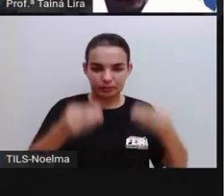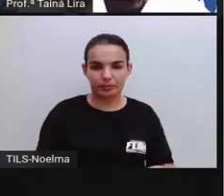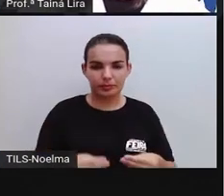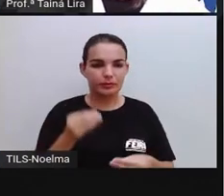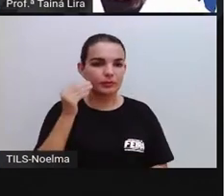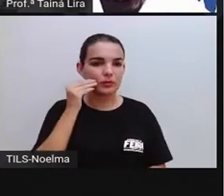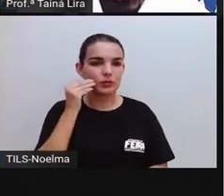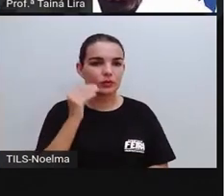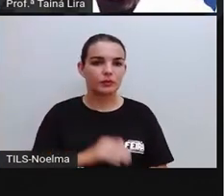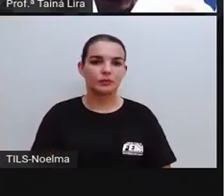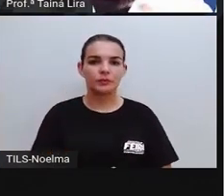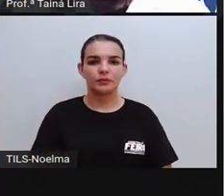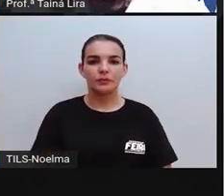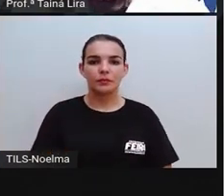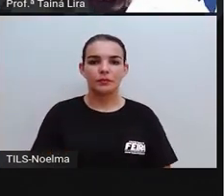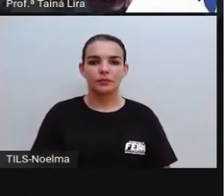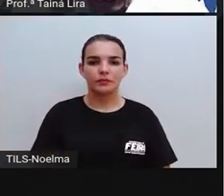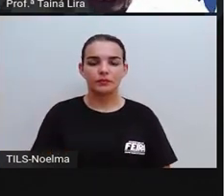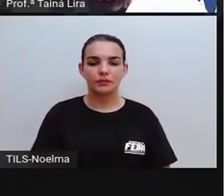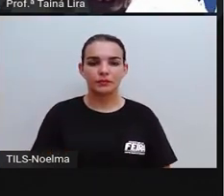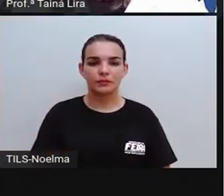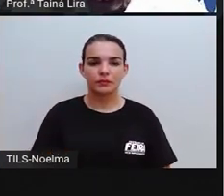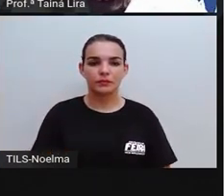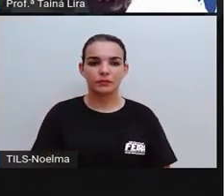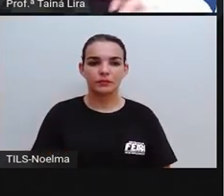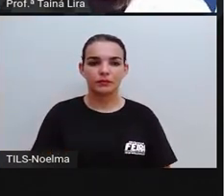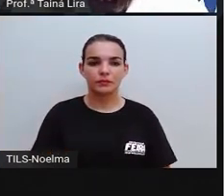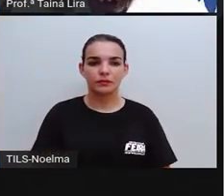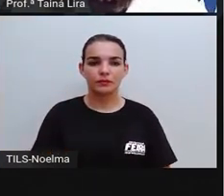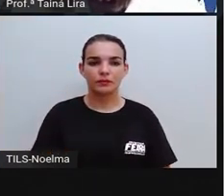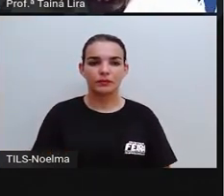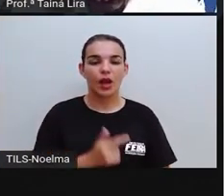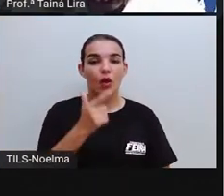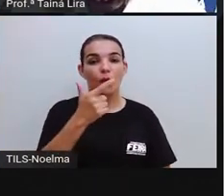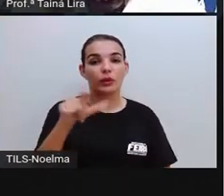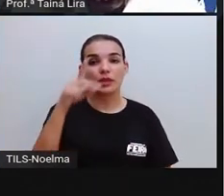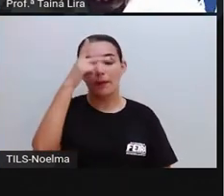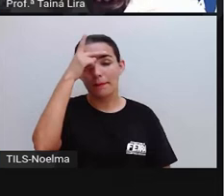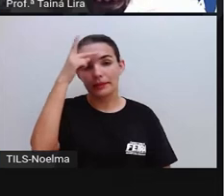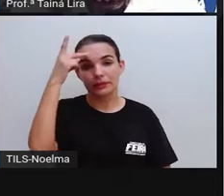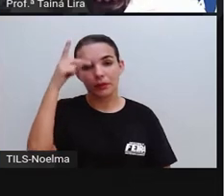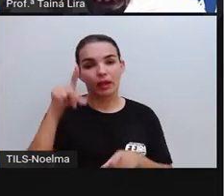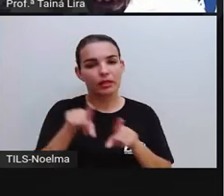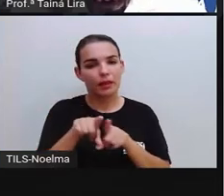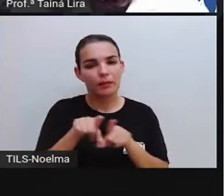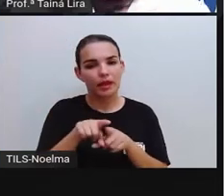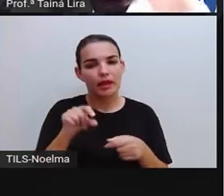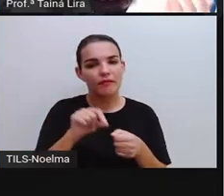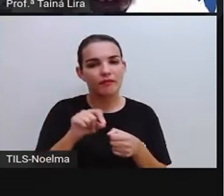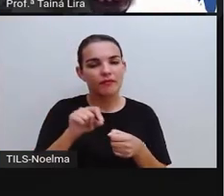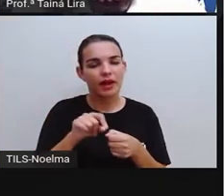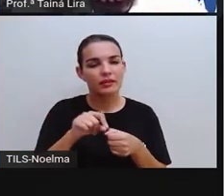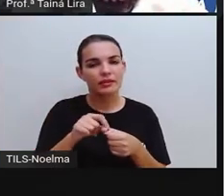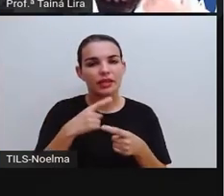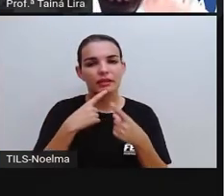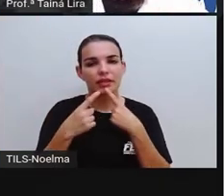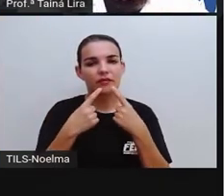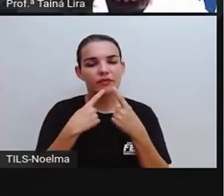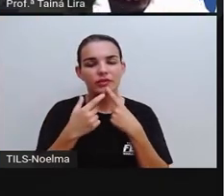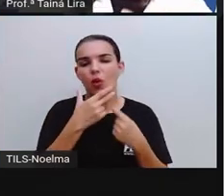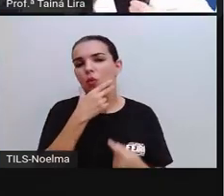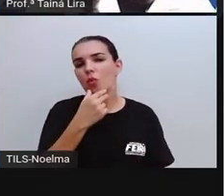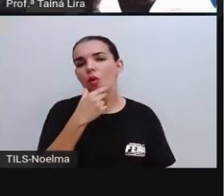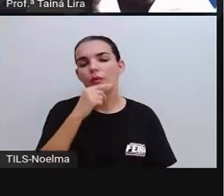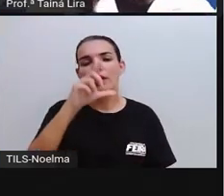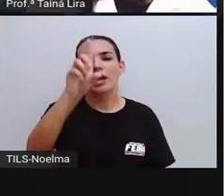outra pessoa também que faz várias entrevistas aí é Danilo Gentili,